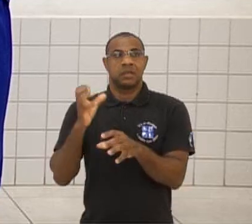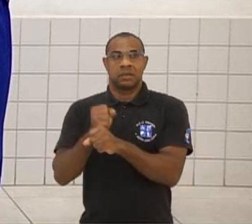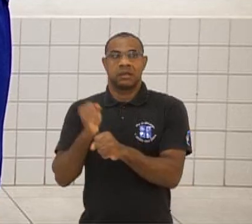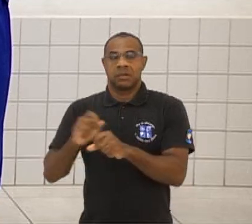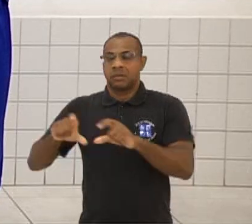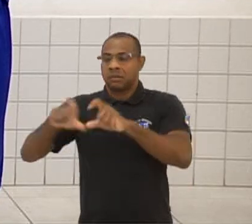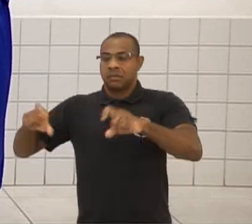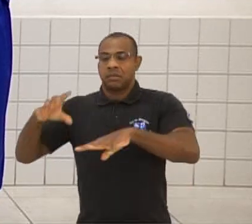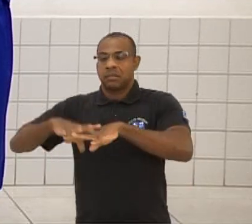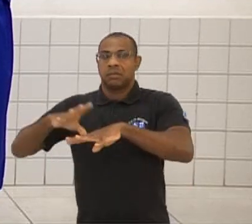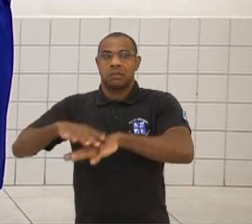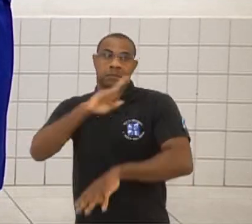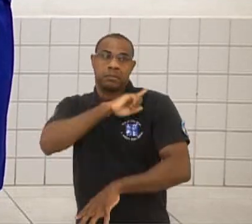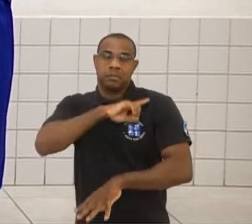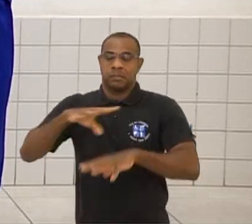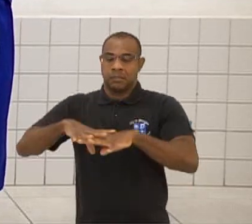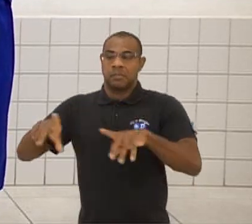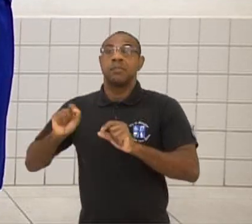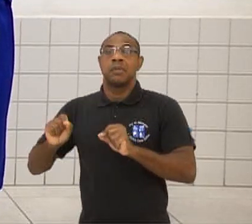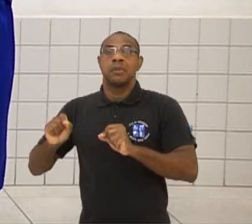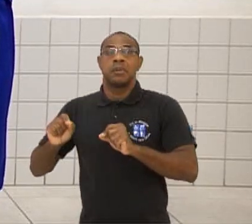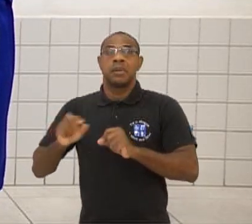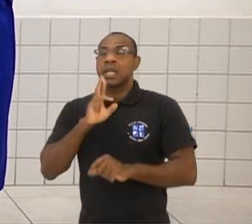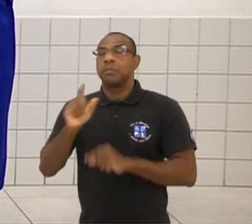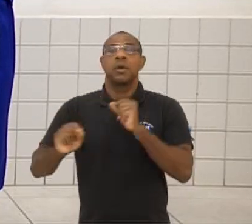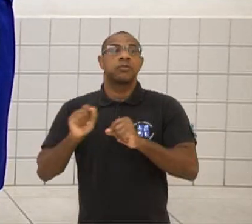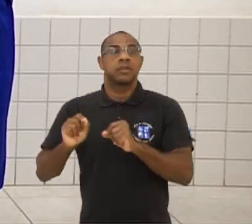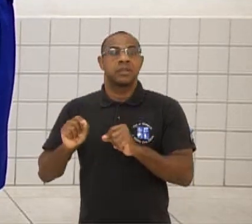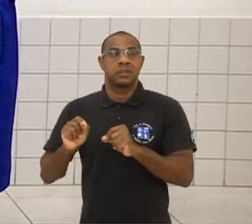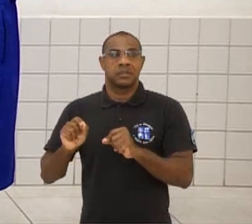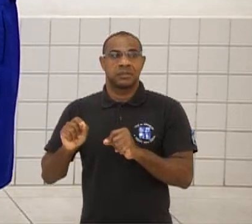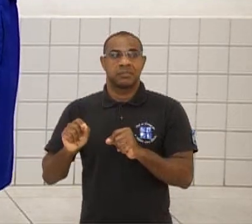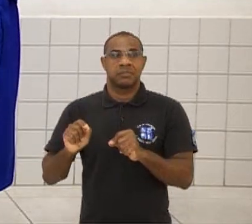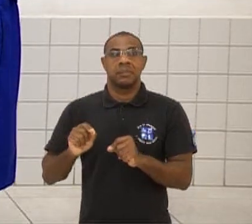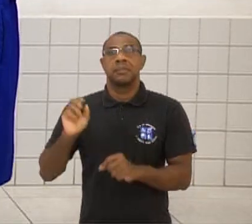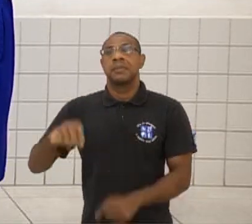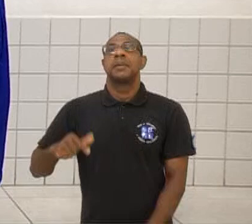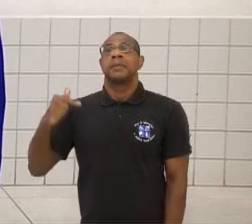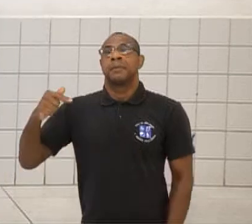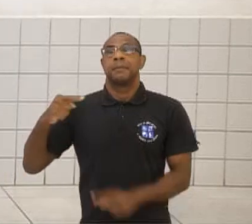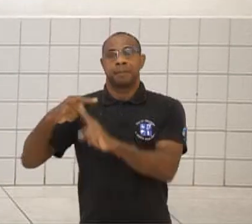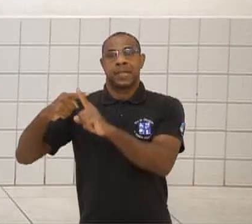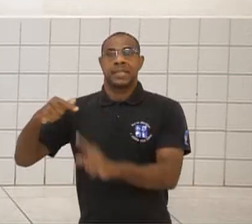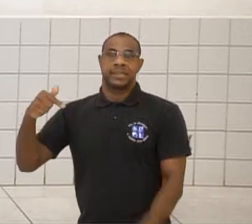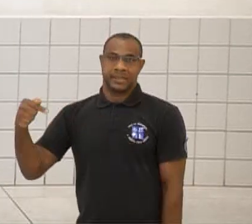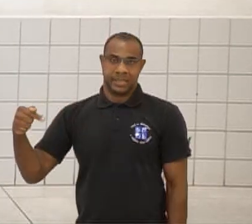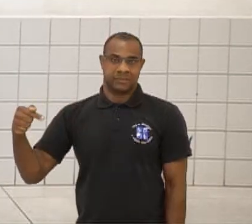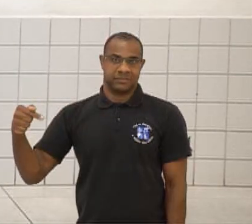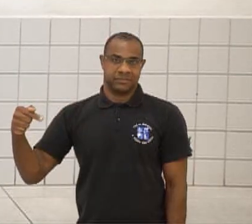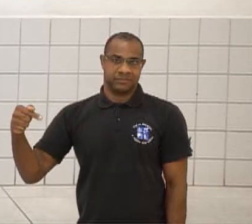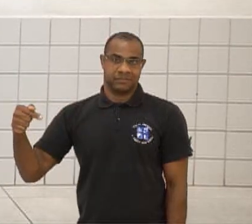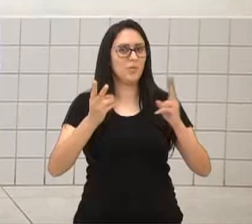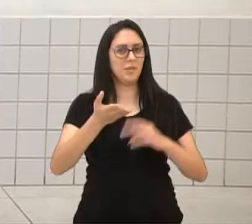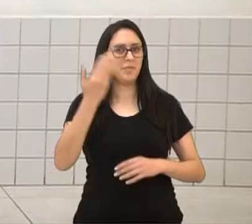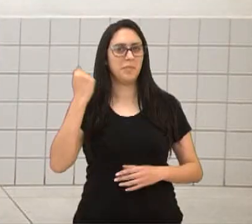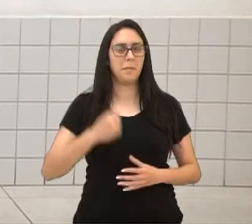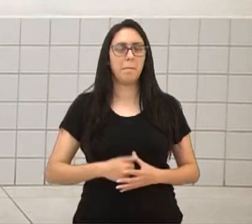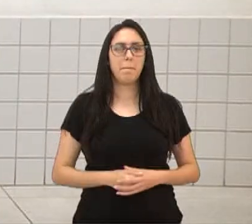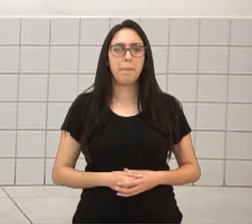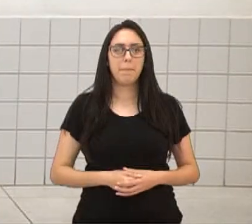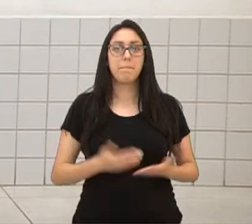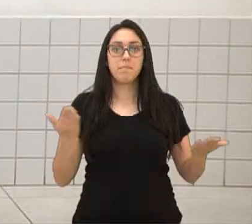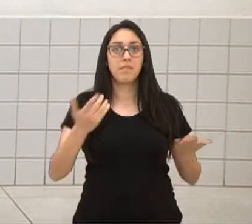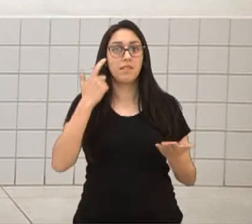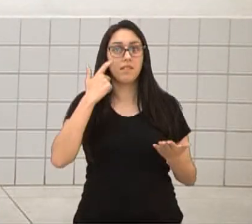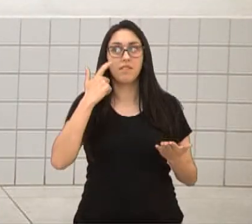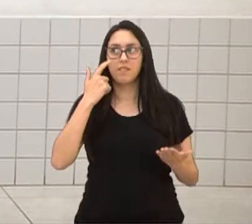uma equação de primeiro grau, nós determinamos que o cloro aqui tem NOx +7, ok? E a resposta é letra C. E olha só, agora